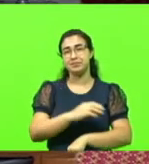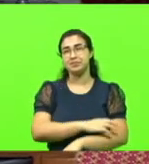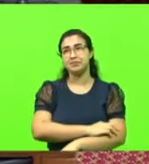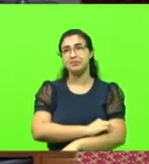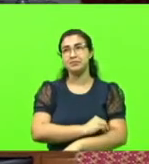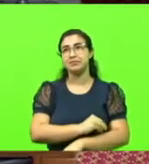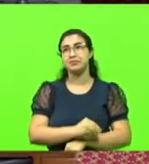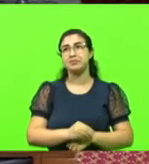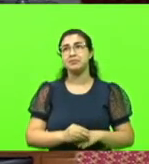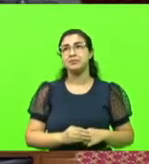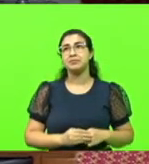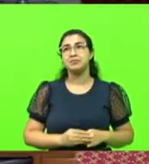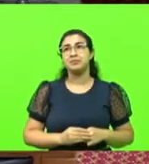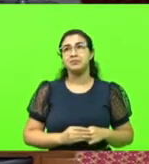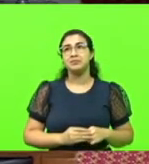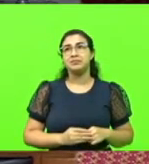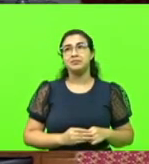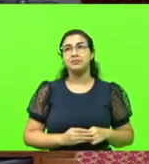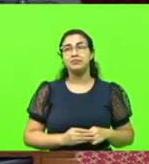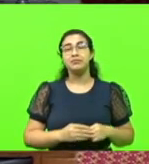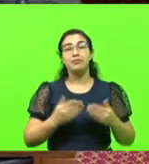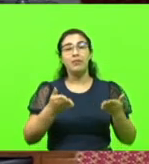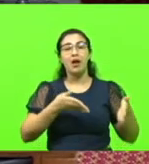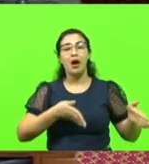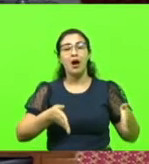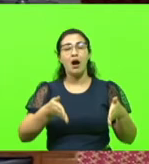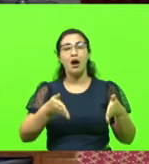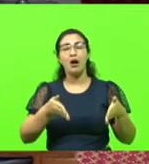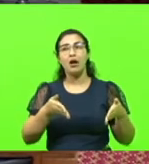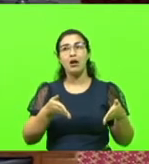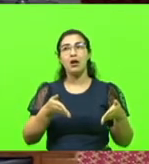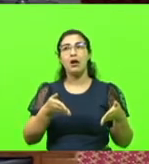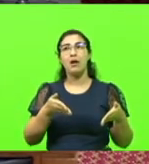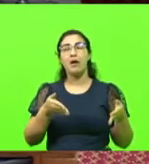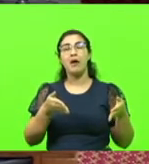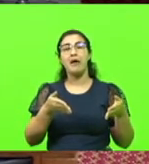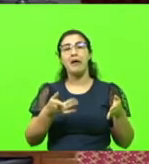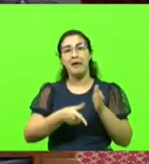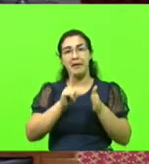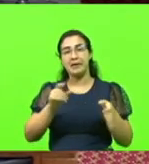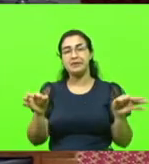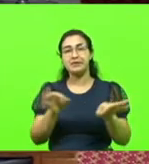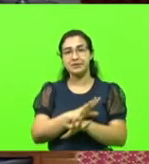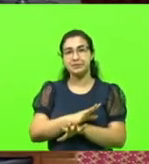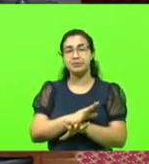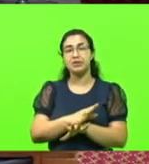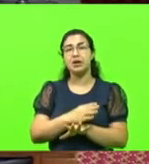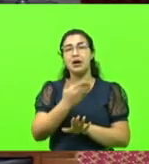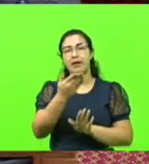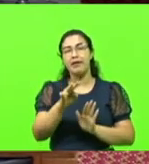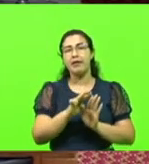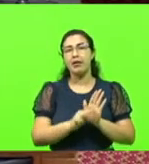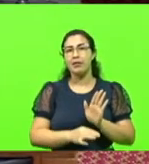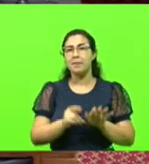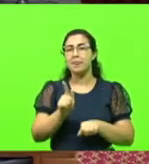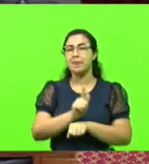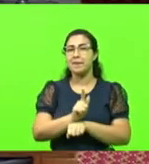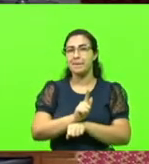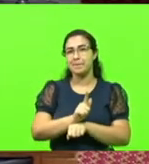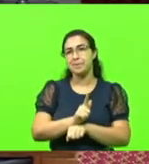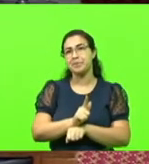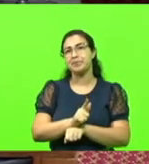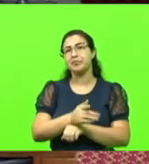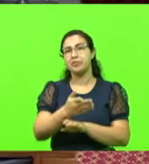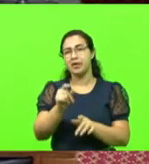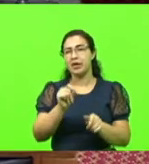Caminho, então, senhor presidente, para a conclusão. O modelo de gestão adotado pela